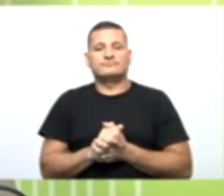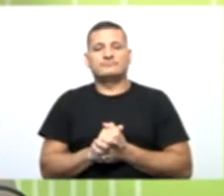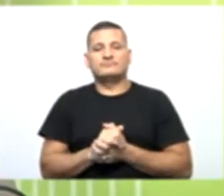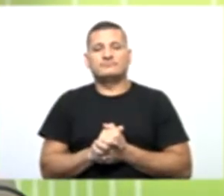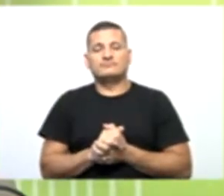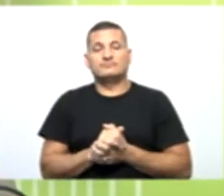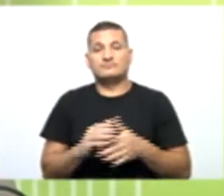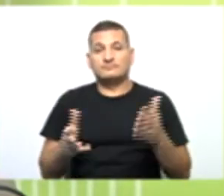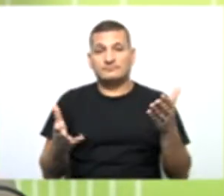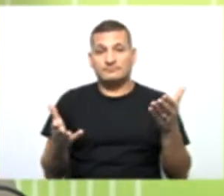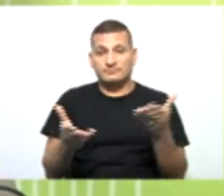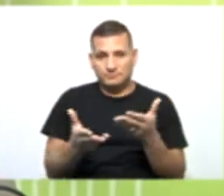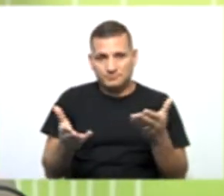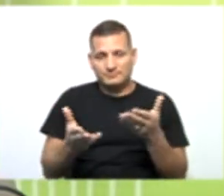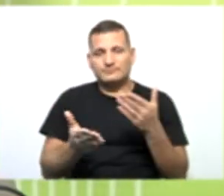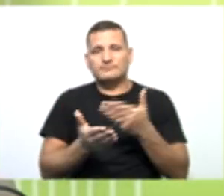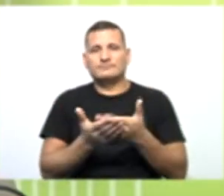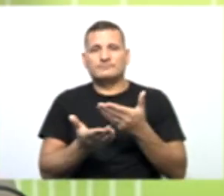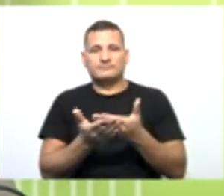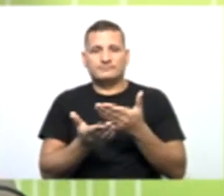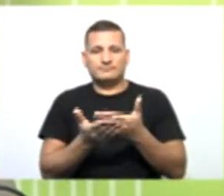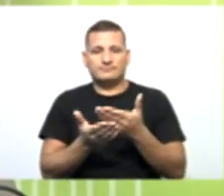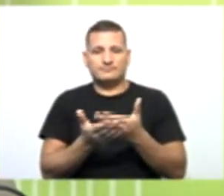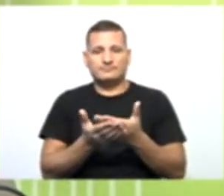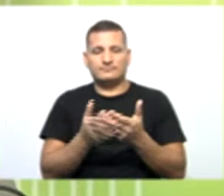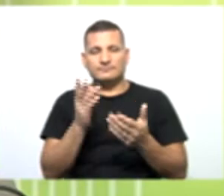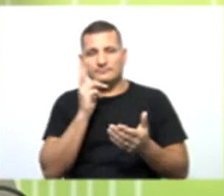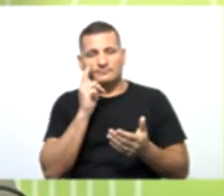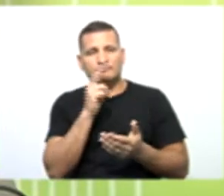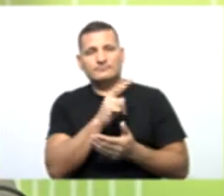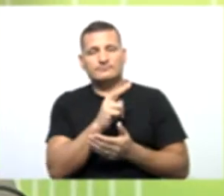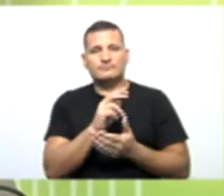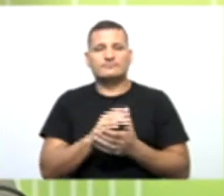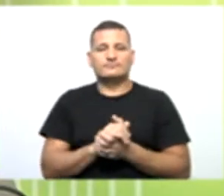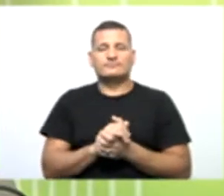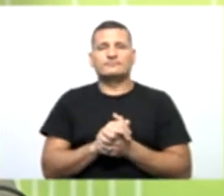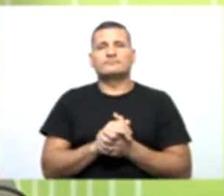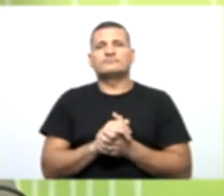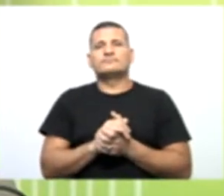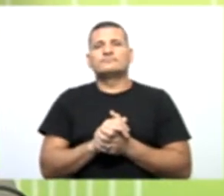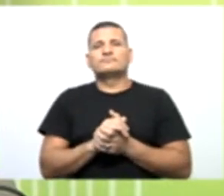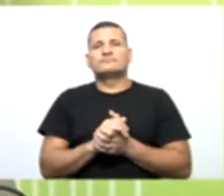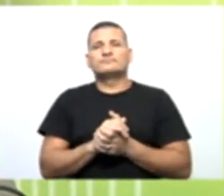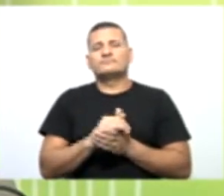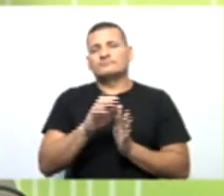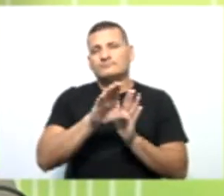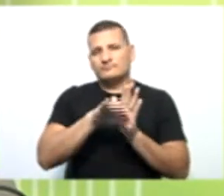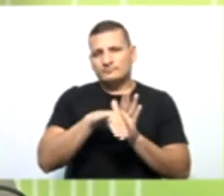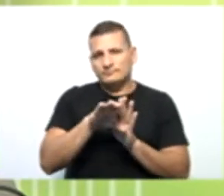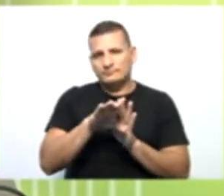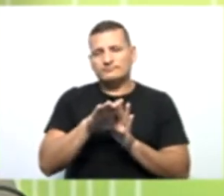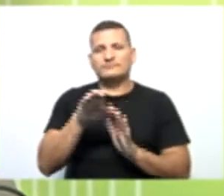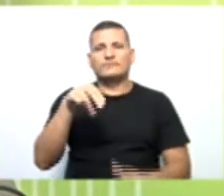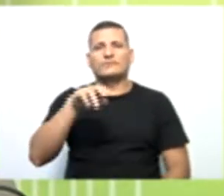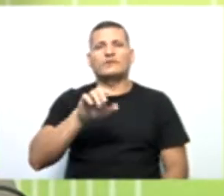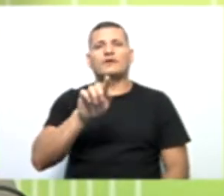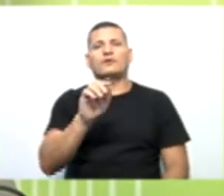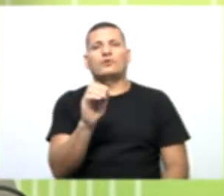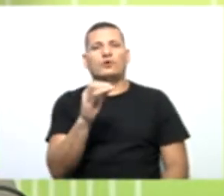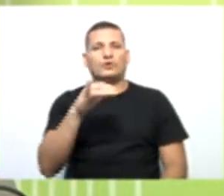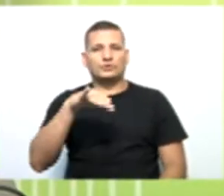Então, hoje, na aula de hoje, a gente vai ver sobre definição de negócio, vamos falar sobre